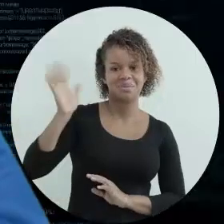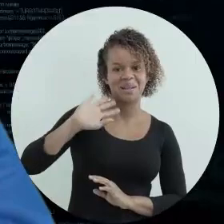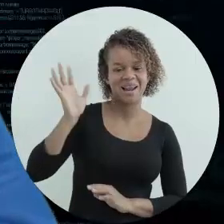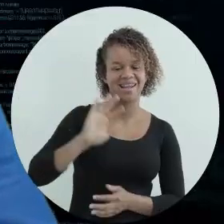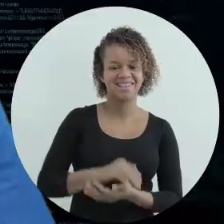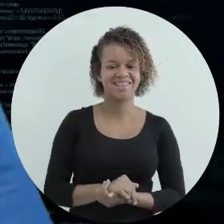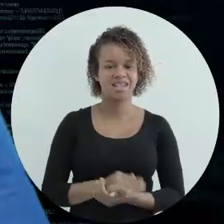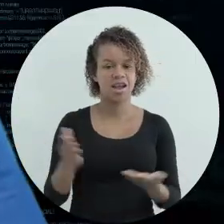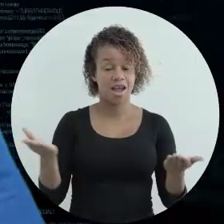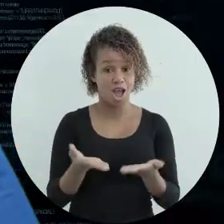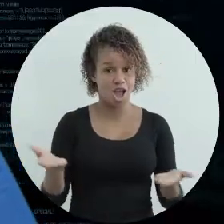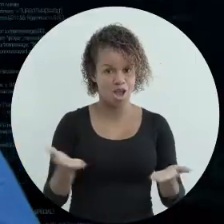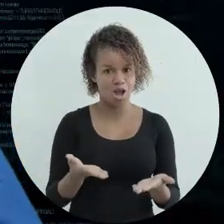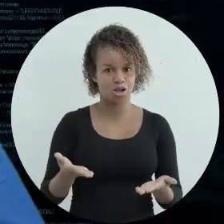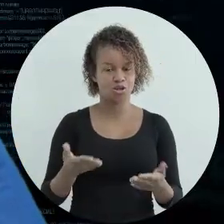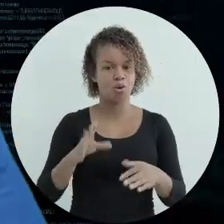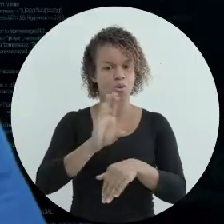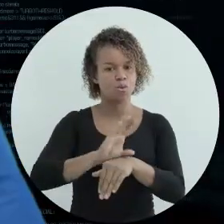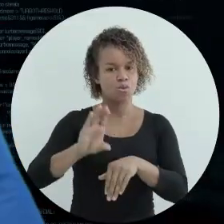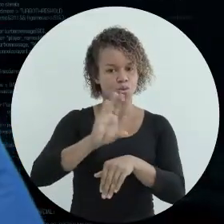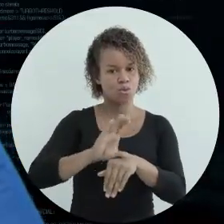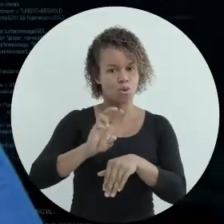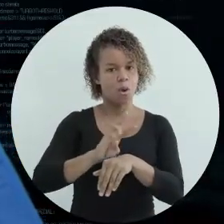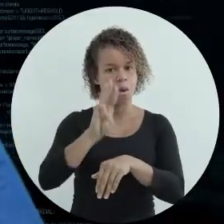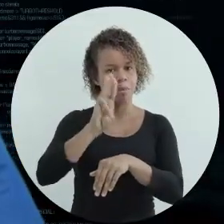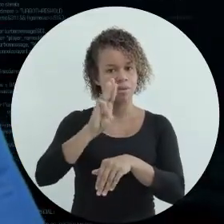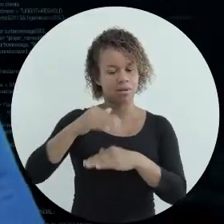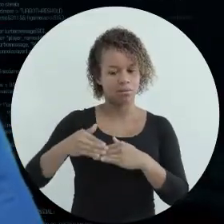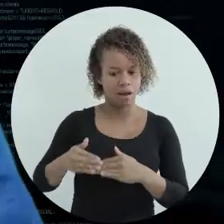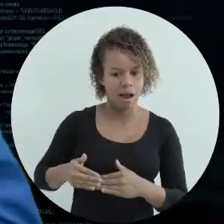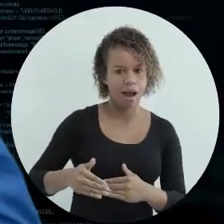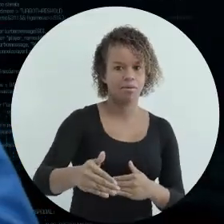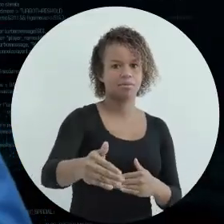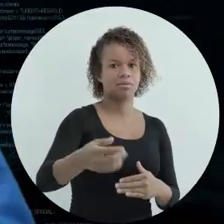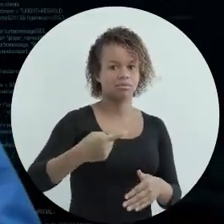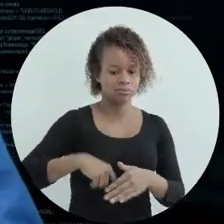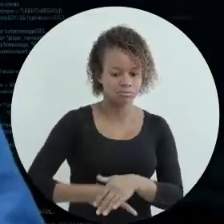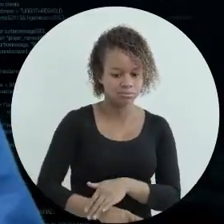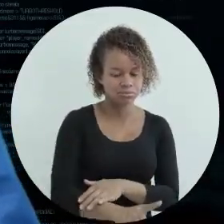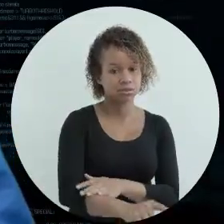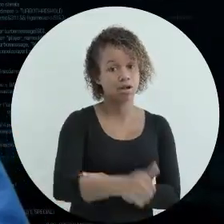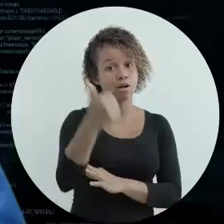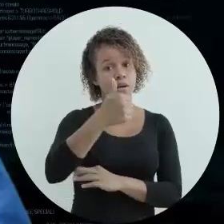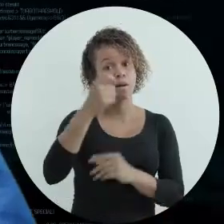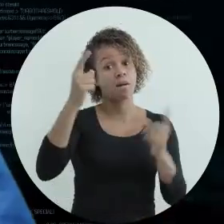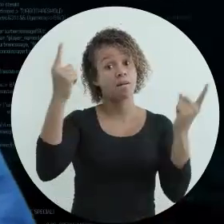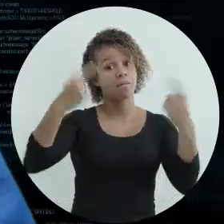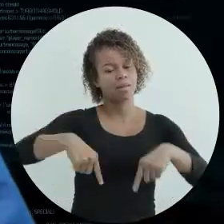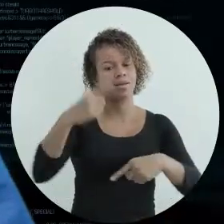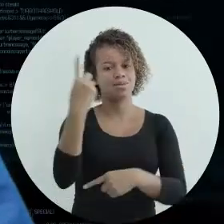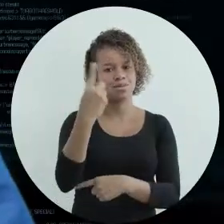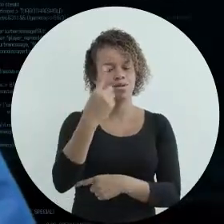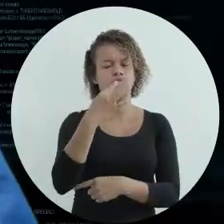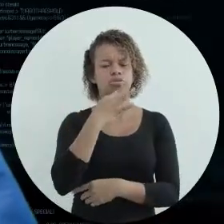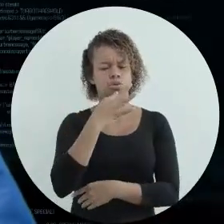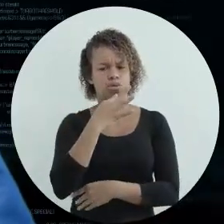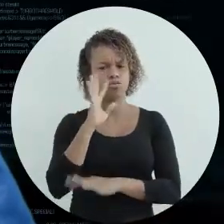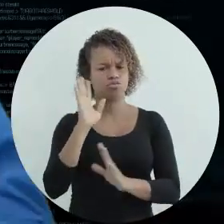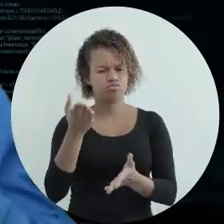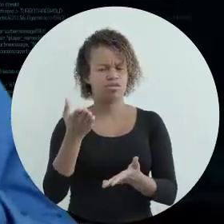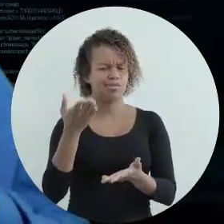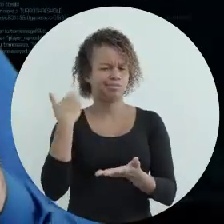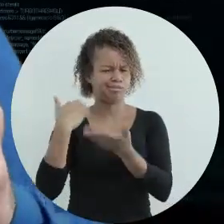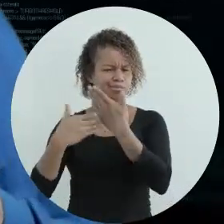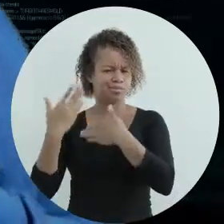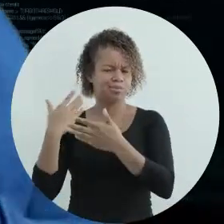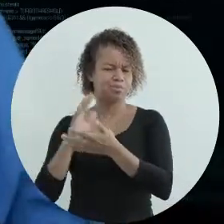Olá, este é o curso de Web Design Avançado, a nossa competência 1, conhecendo os fundamentos do JavaScript.